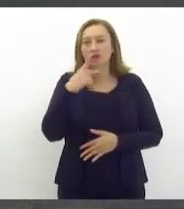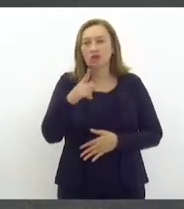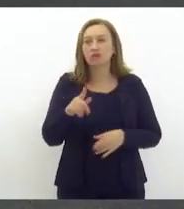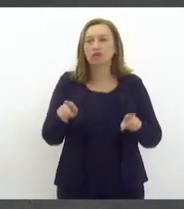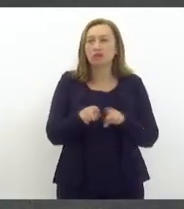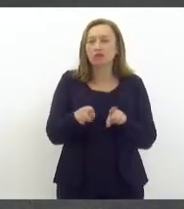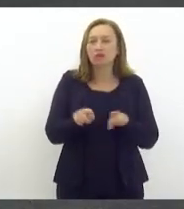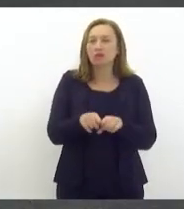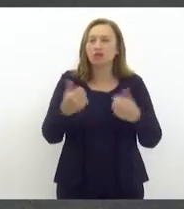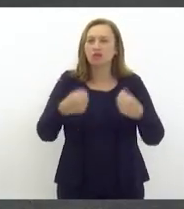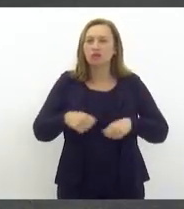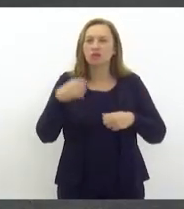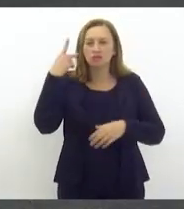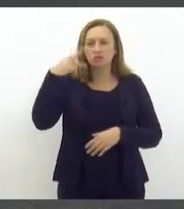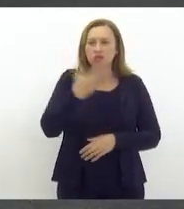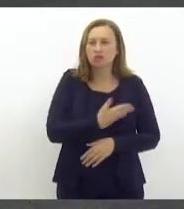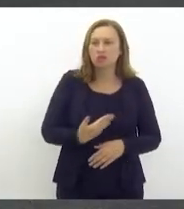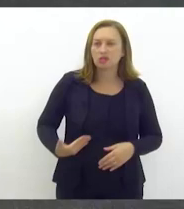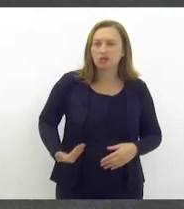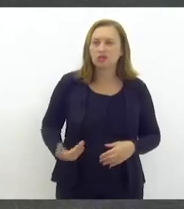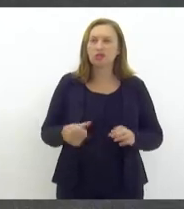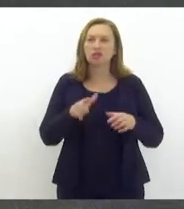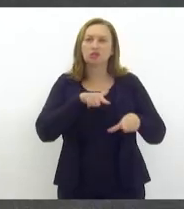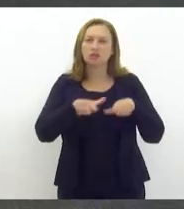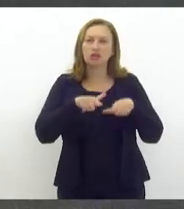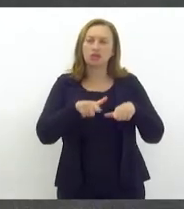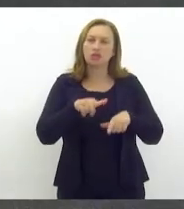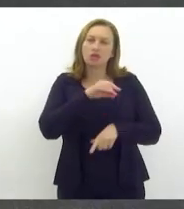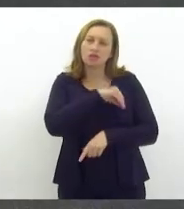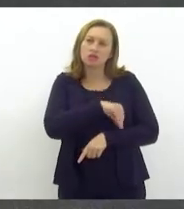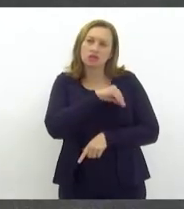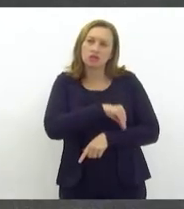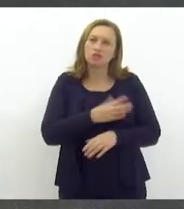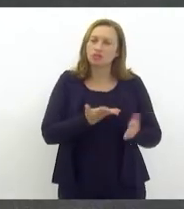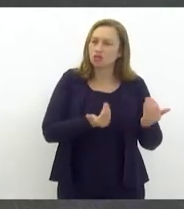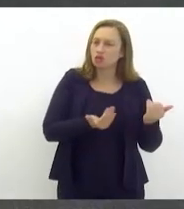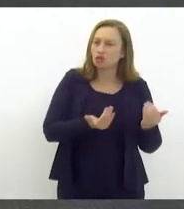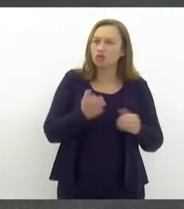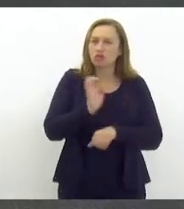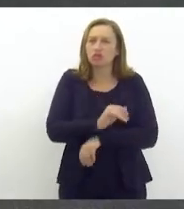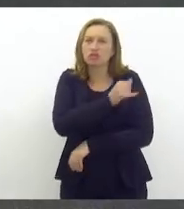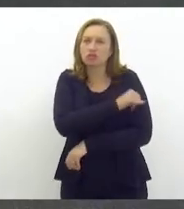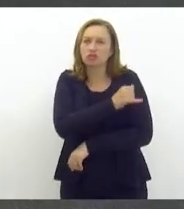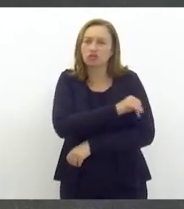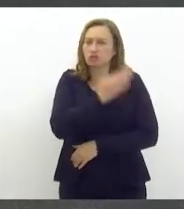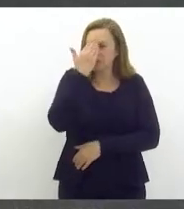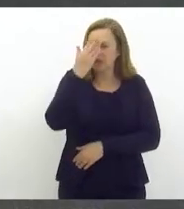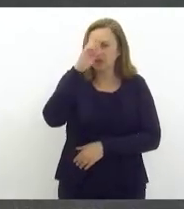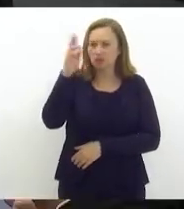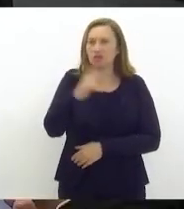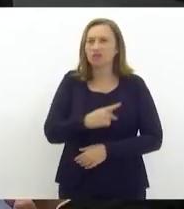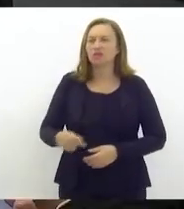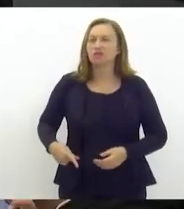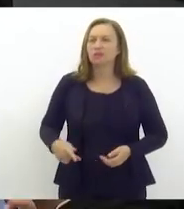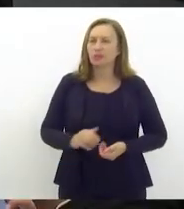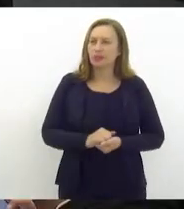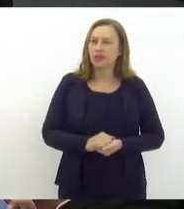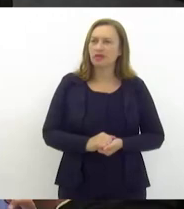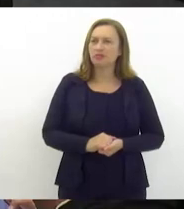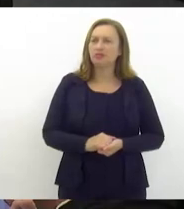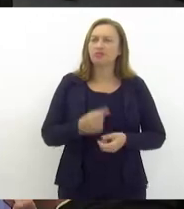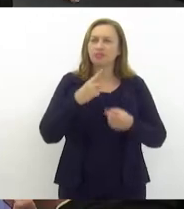também precisa de uma política pública de emprego e renda para a nossa juventude no estado do Rio de Janeiro. Obrigada, presidente.